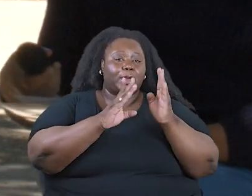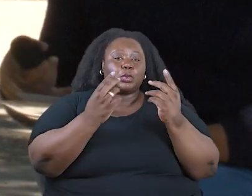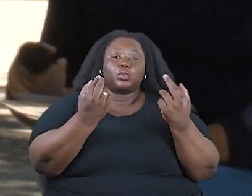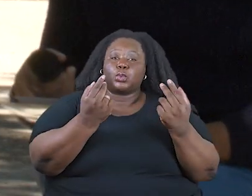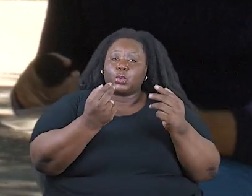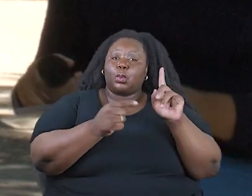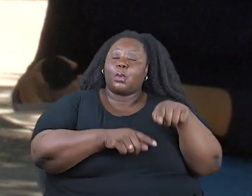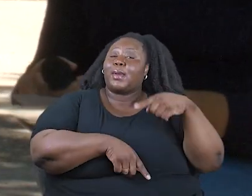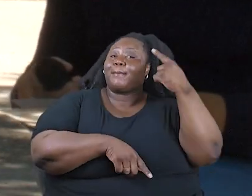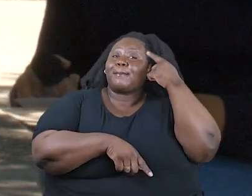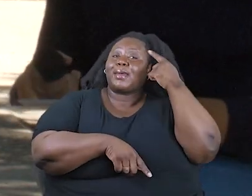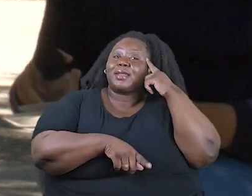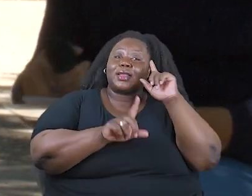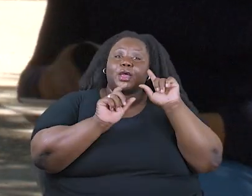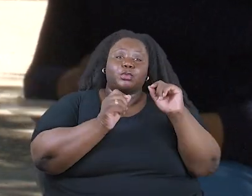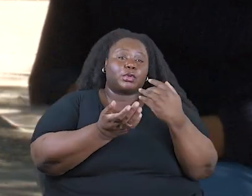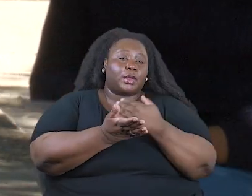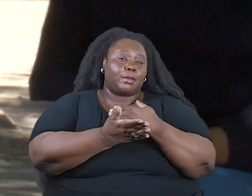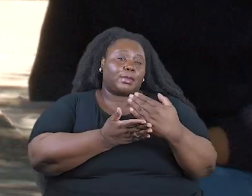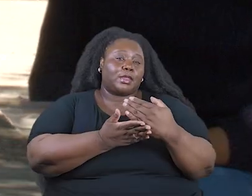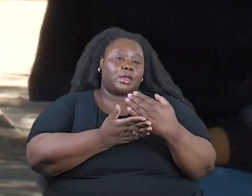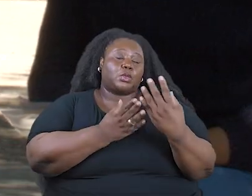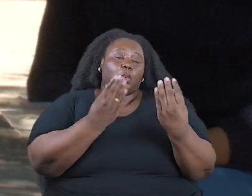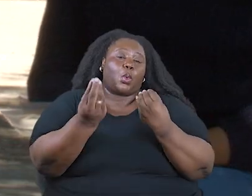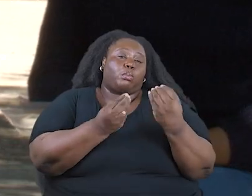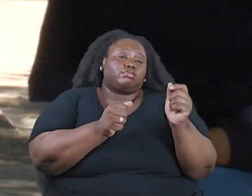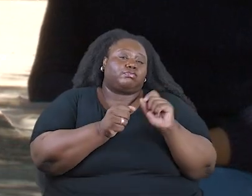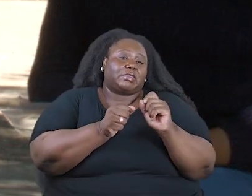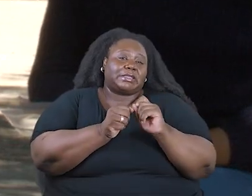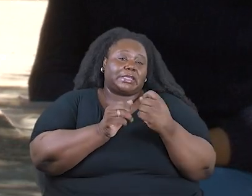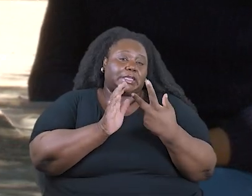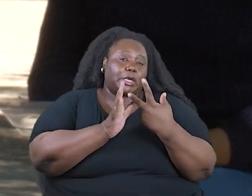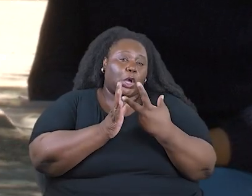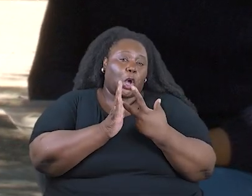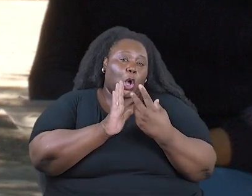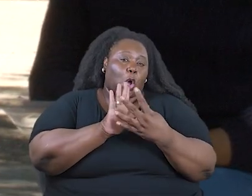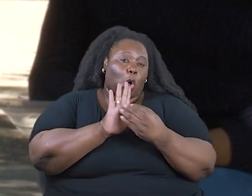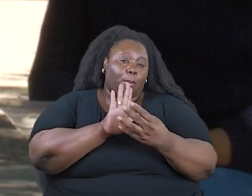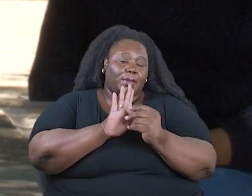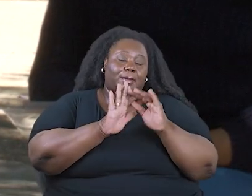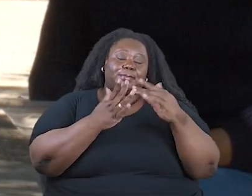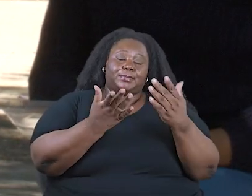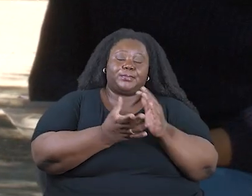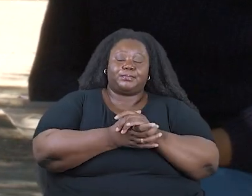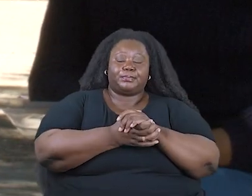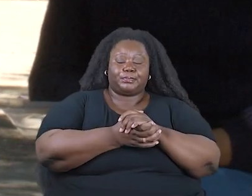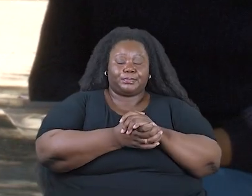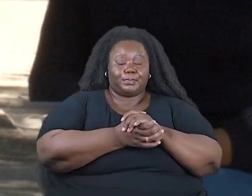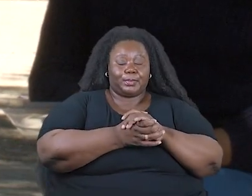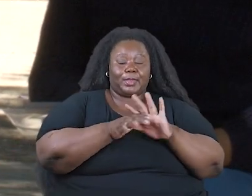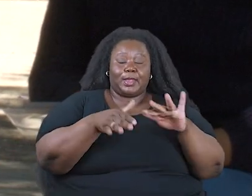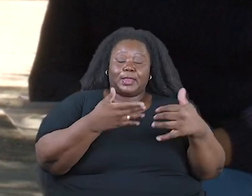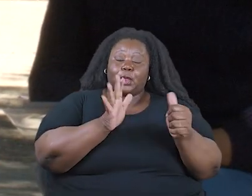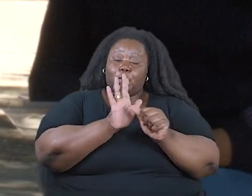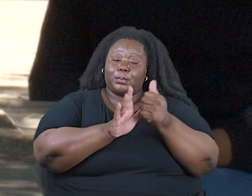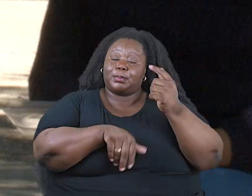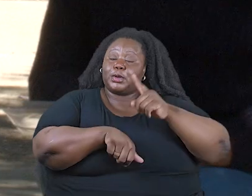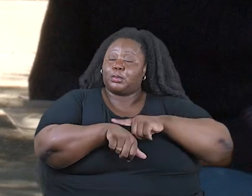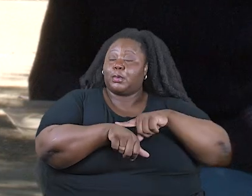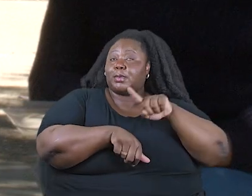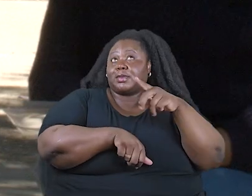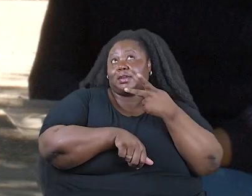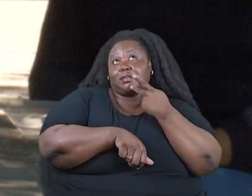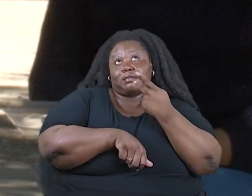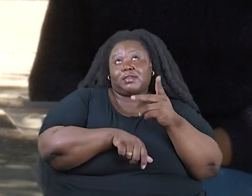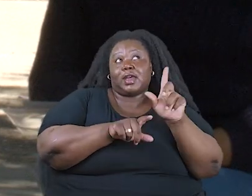ela é pensada a partir dos meios de reprodução. É, então, no primeiro momento, o múltiplo é usado para